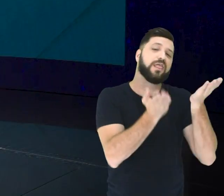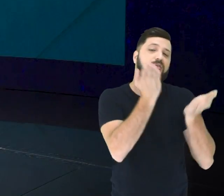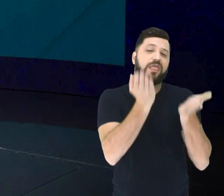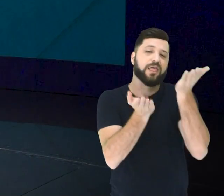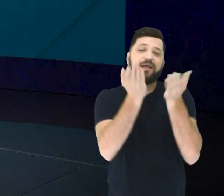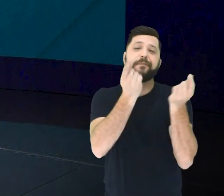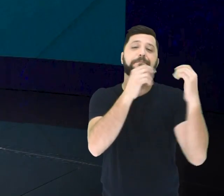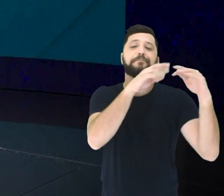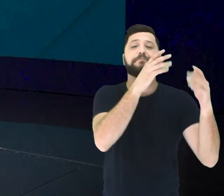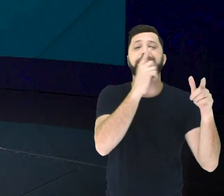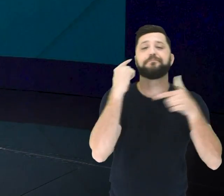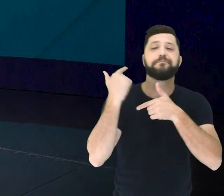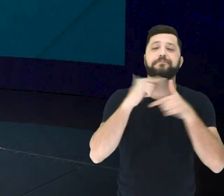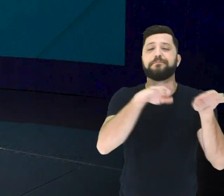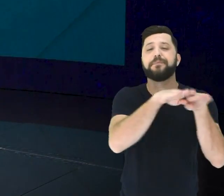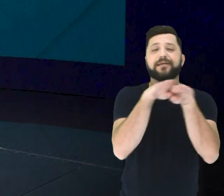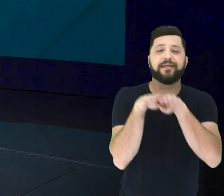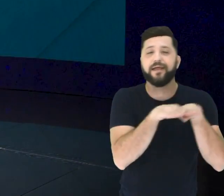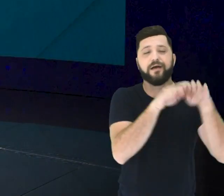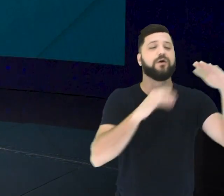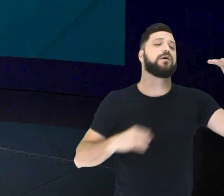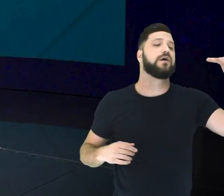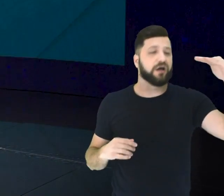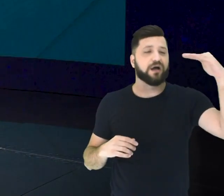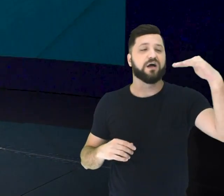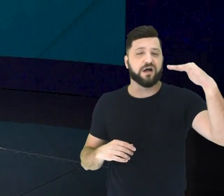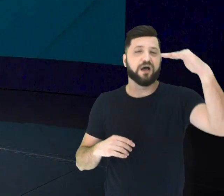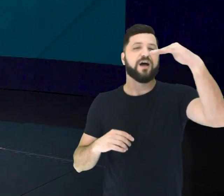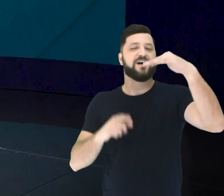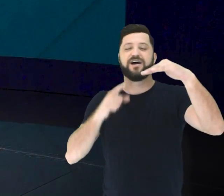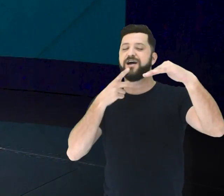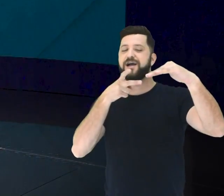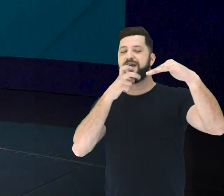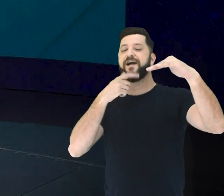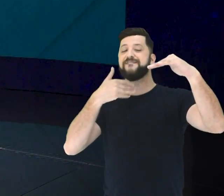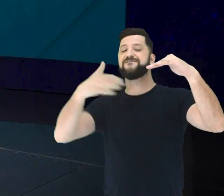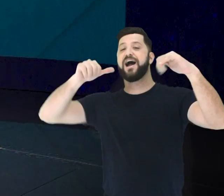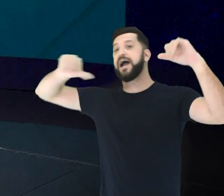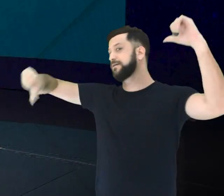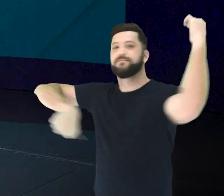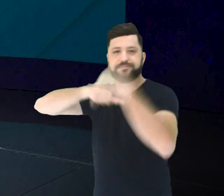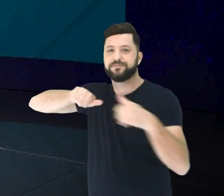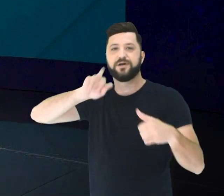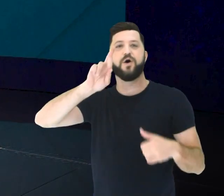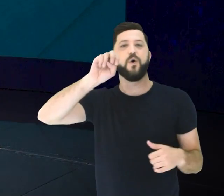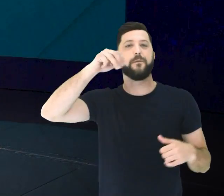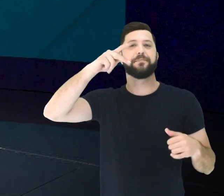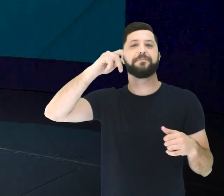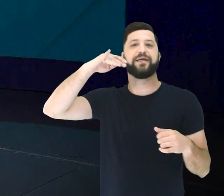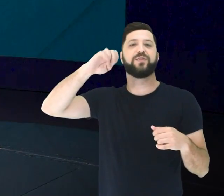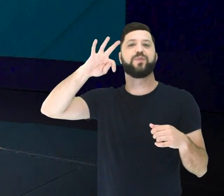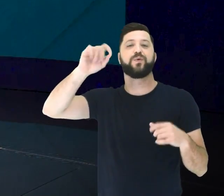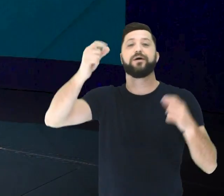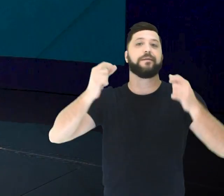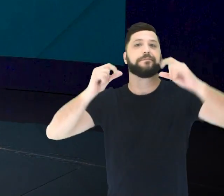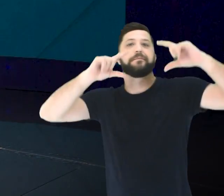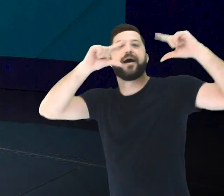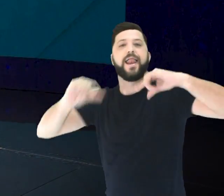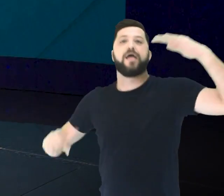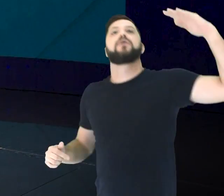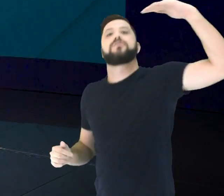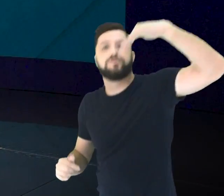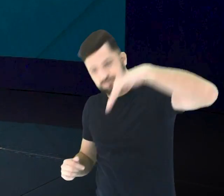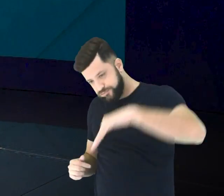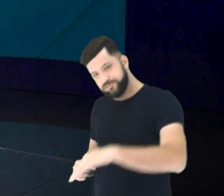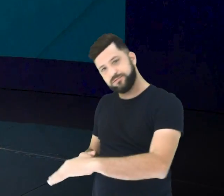preço vai ficando cada vez mais caro porque o preço mudou de qualificação de um preço justo para um preço muito barato